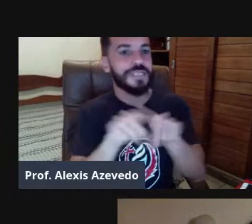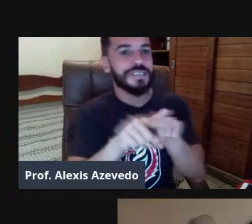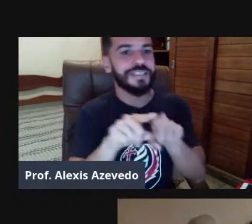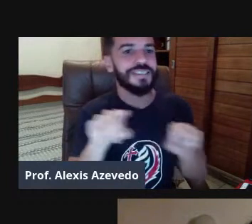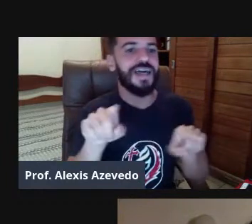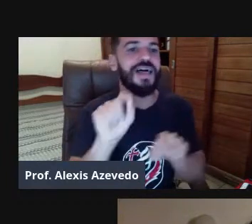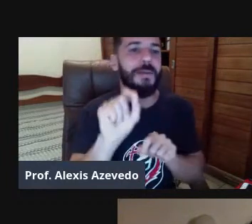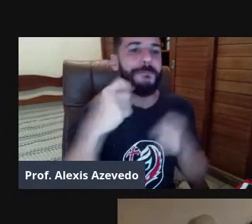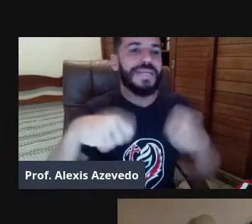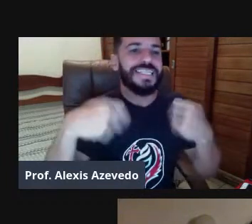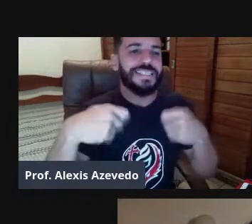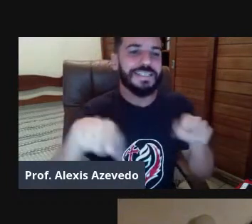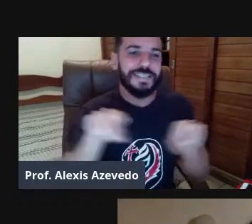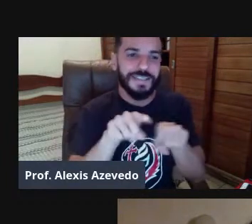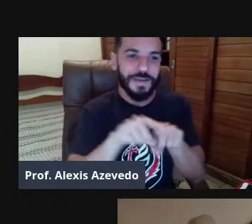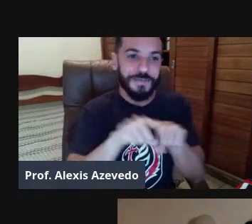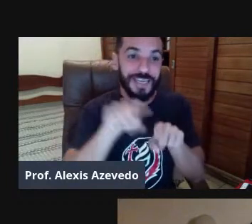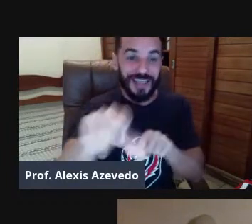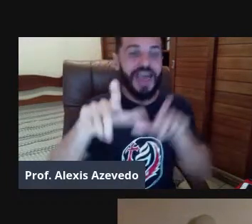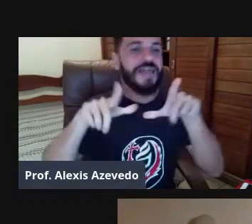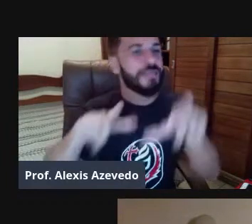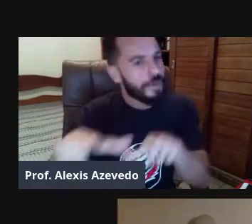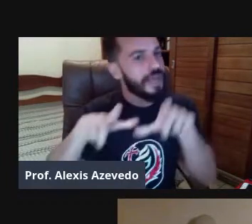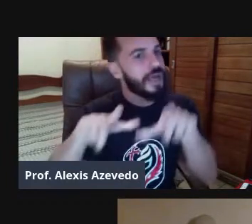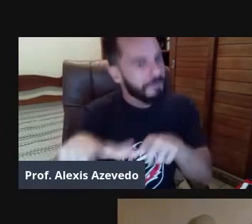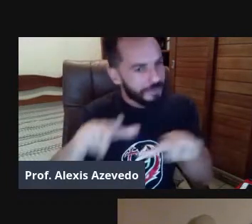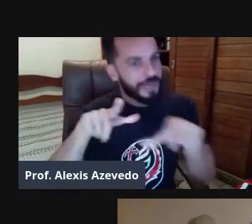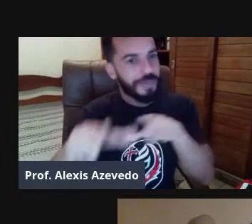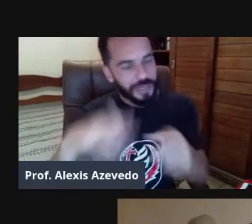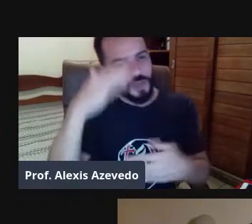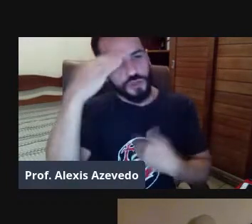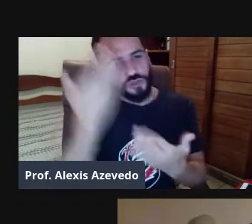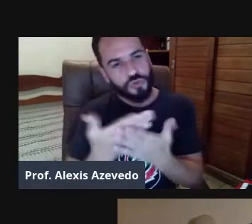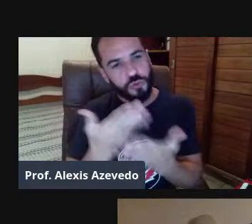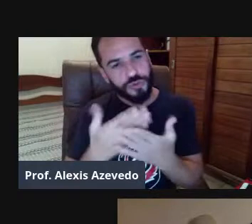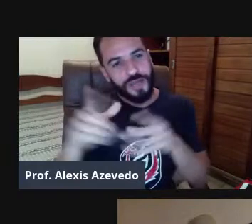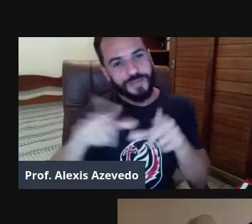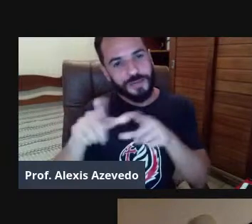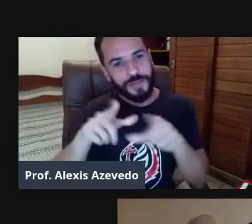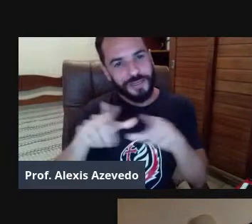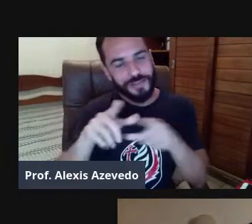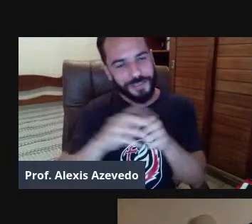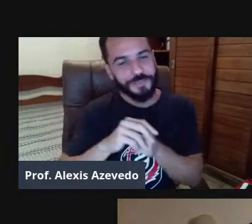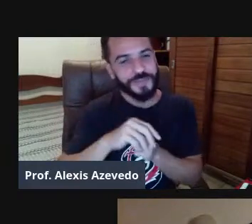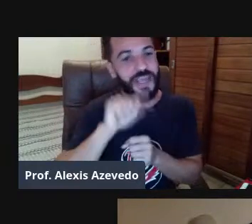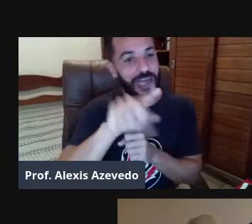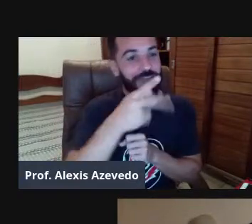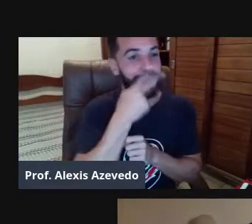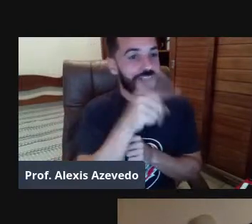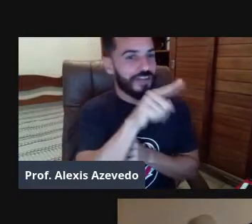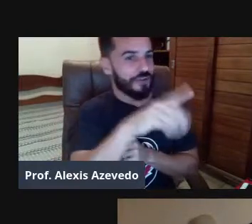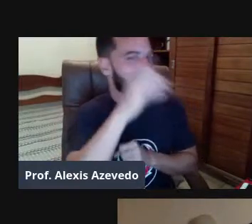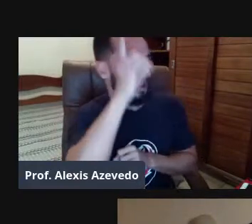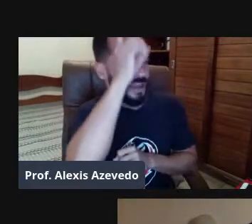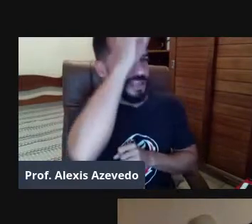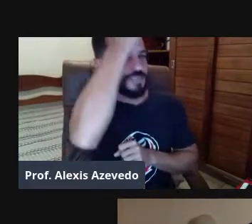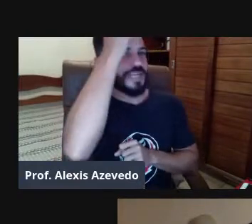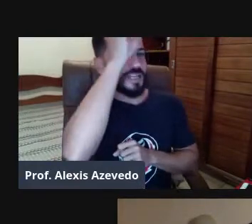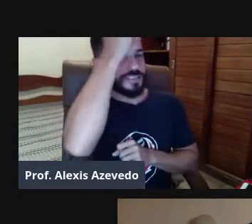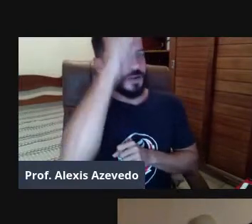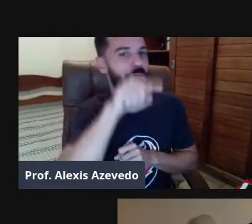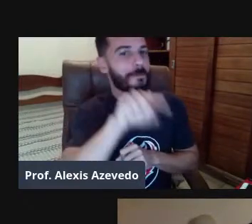Ver a raiz, né? Então, quando você fala de inspiração, eu achei ótimo você tocar nesse assunto, porque eu